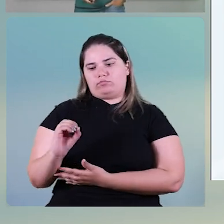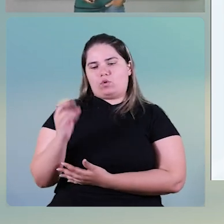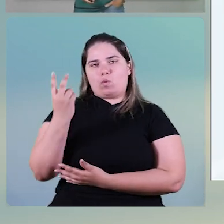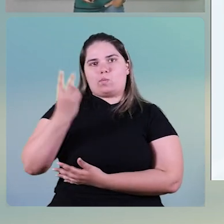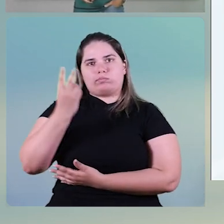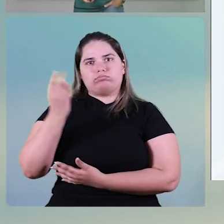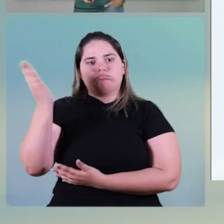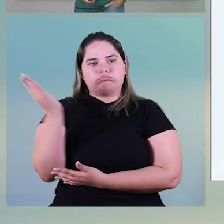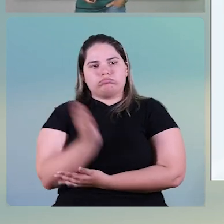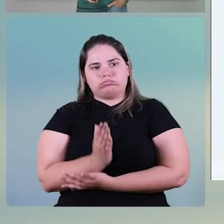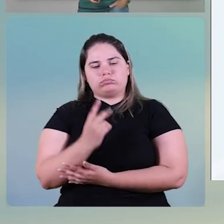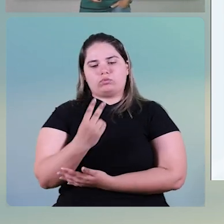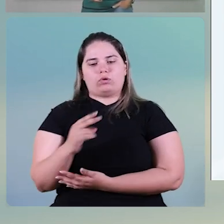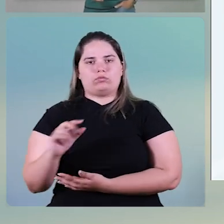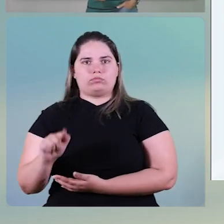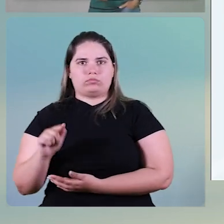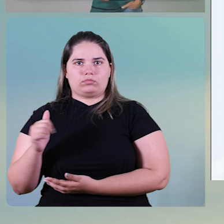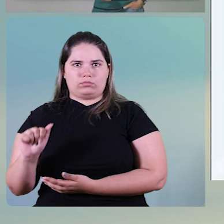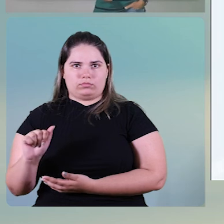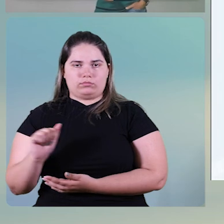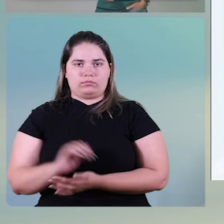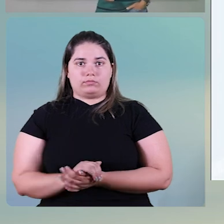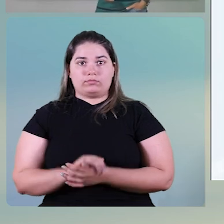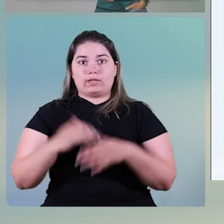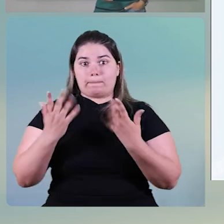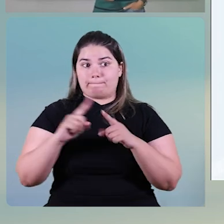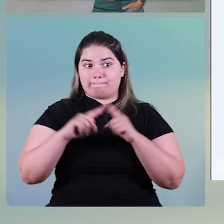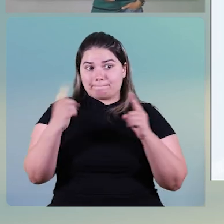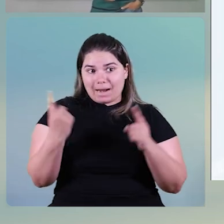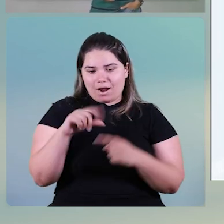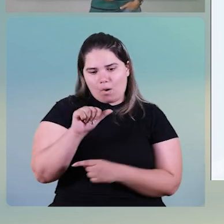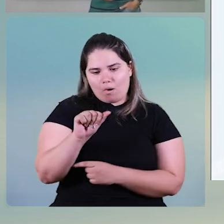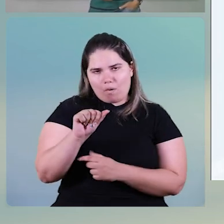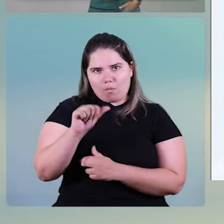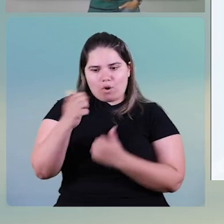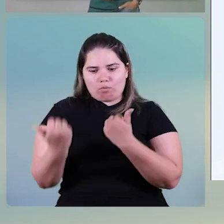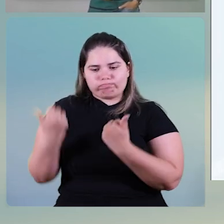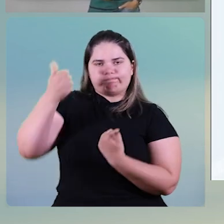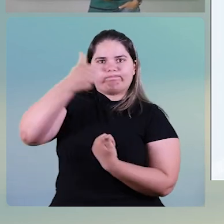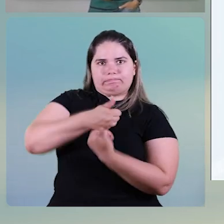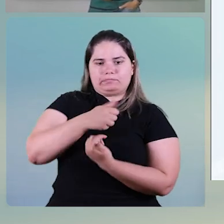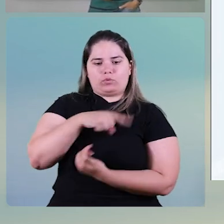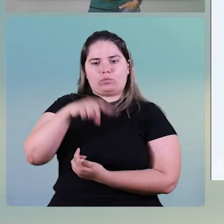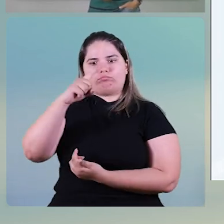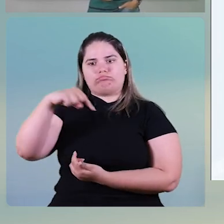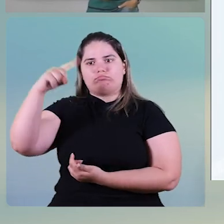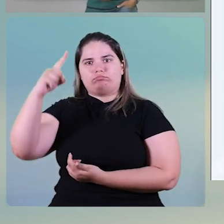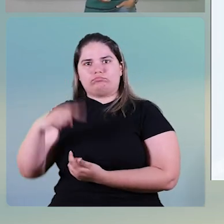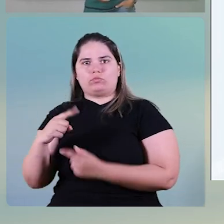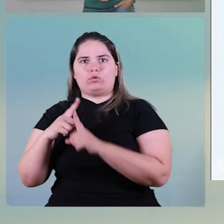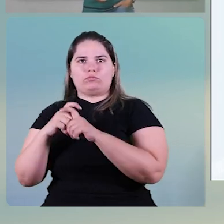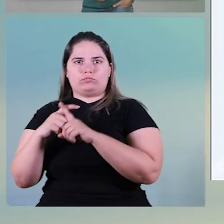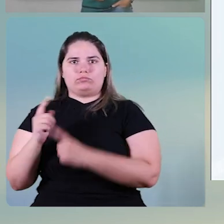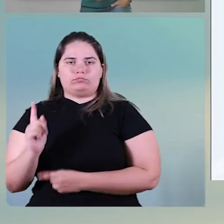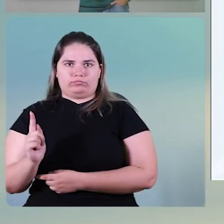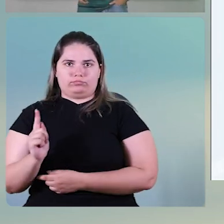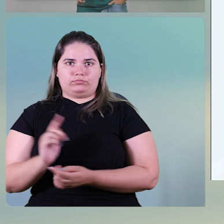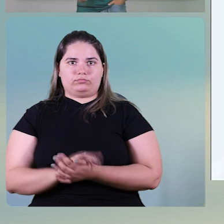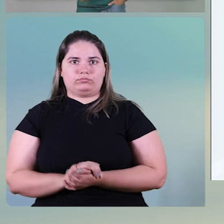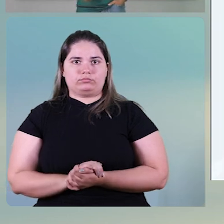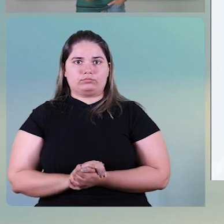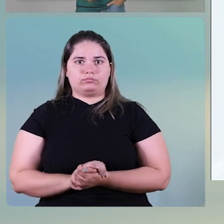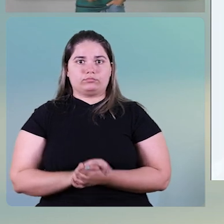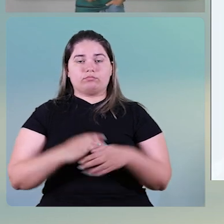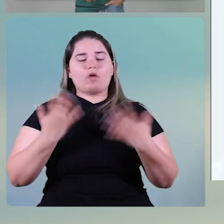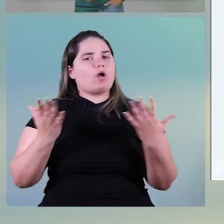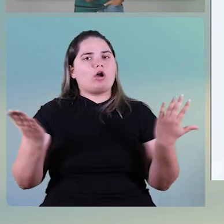A. Porém, o A vai ser trocado por μ e g. Olha. Então vai ficar 2 vezes μ vezes g. Pronto,